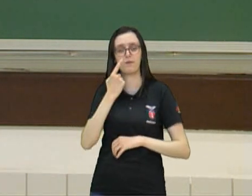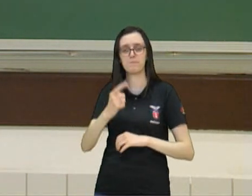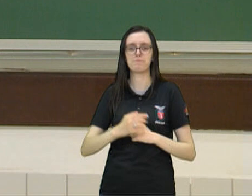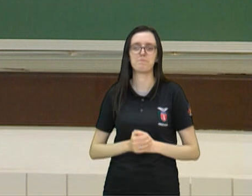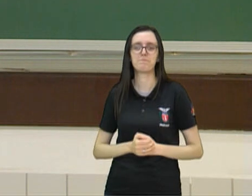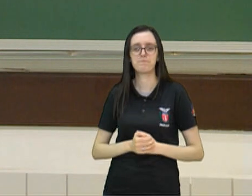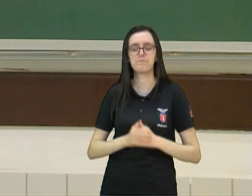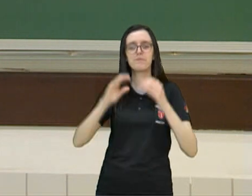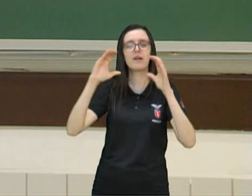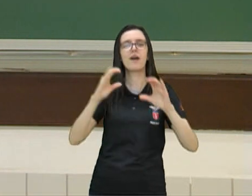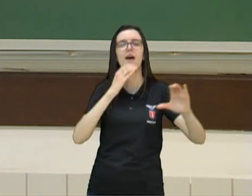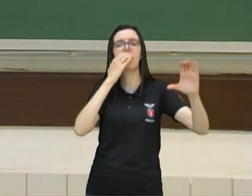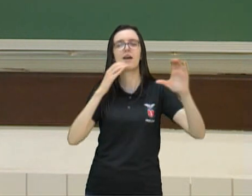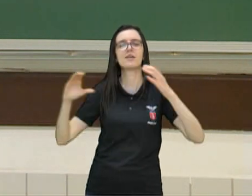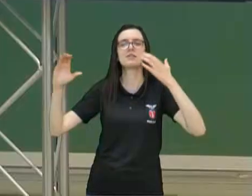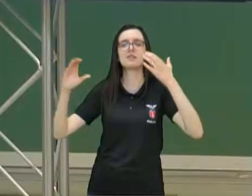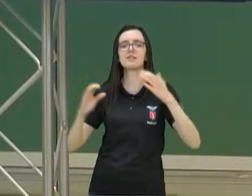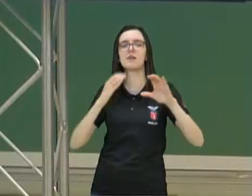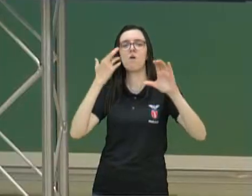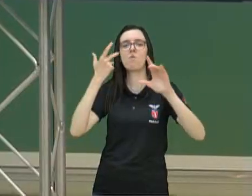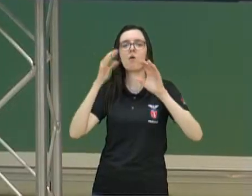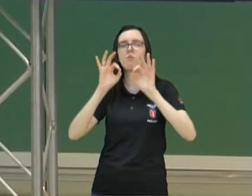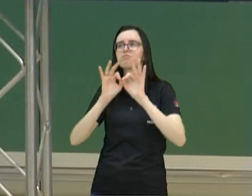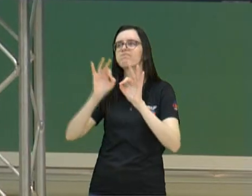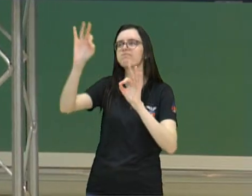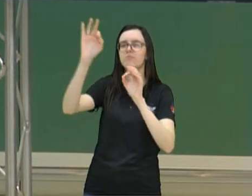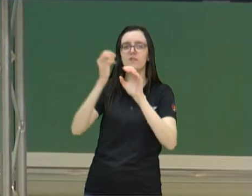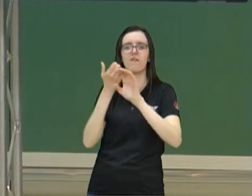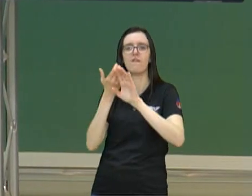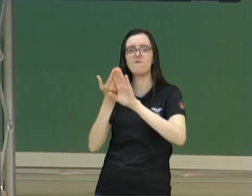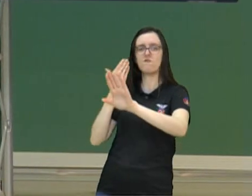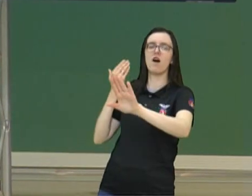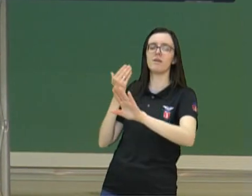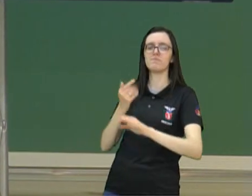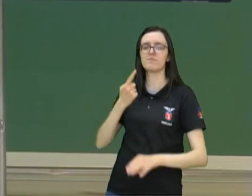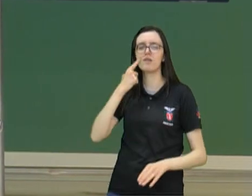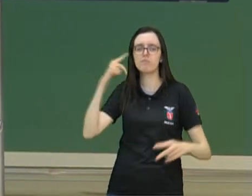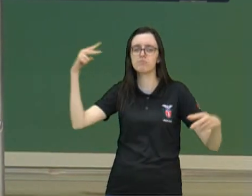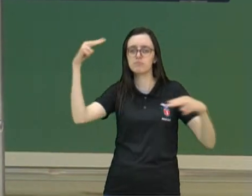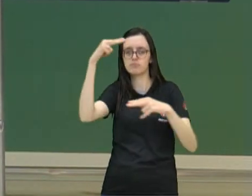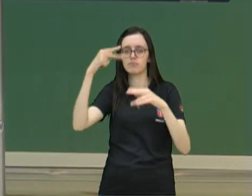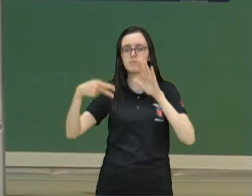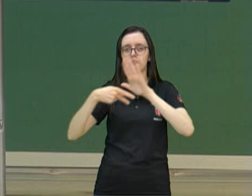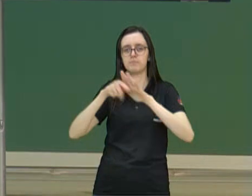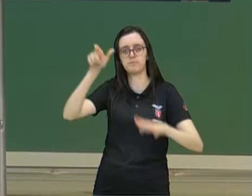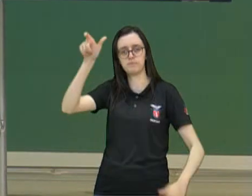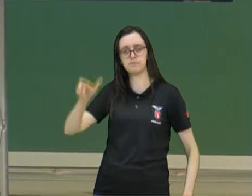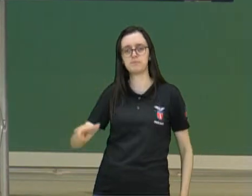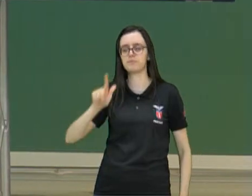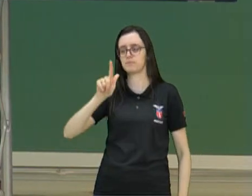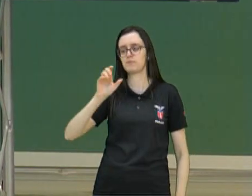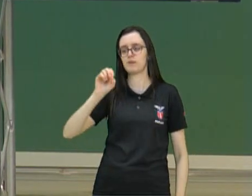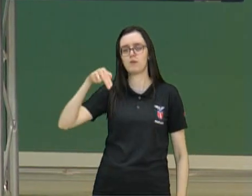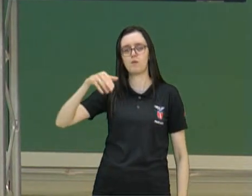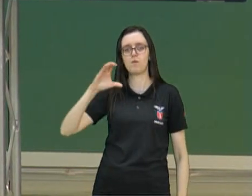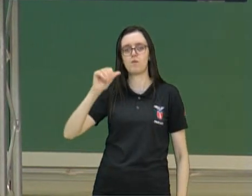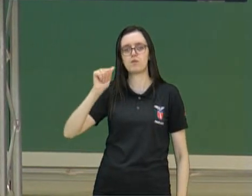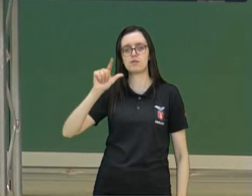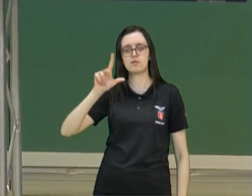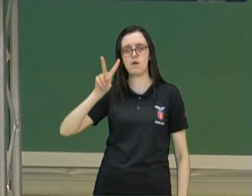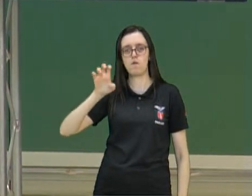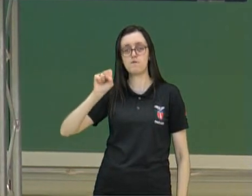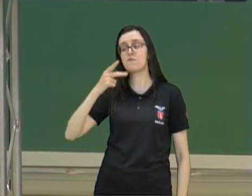A canção do exílio, só um pedacinho, só um trechinho da canção do exílio de Gonçalves Dias, que ele fala sobre